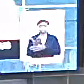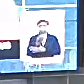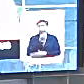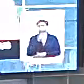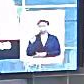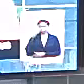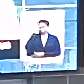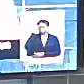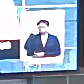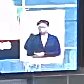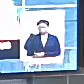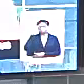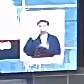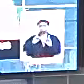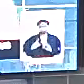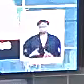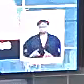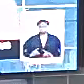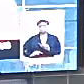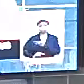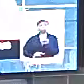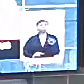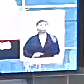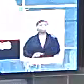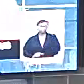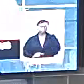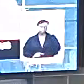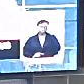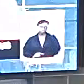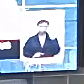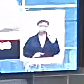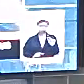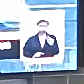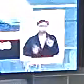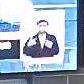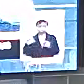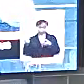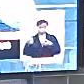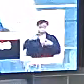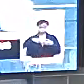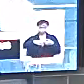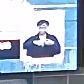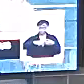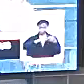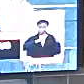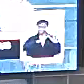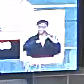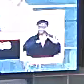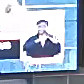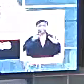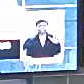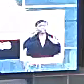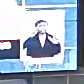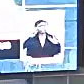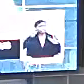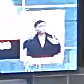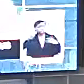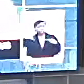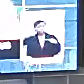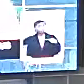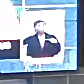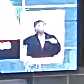deficiência para vocês ter ciência vou voltar para casa 15 dias depois mas tudo